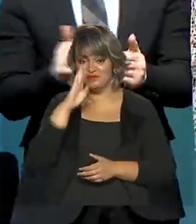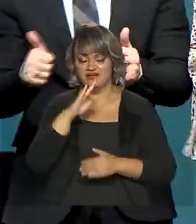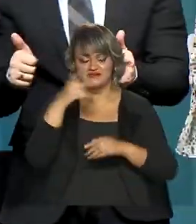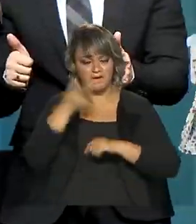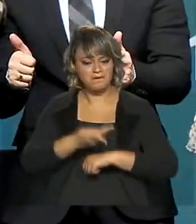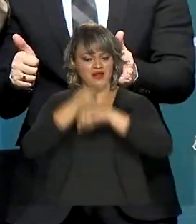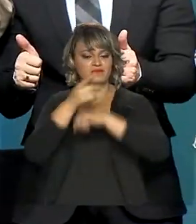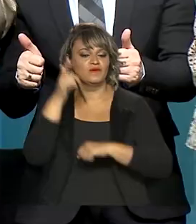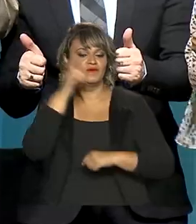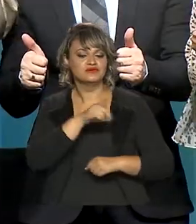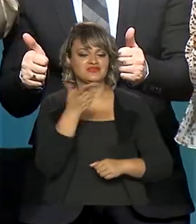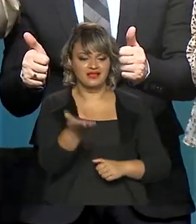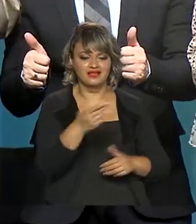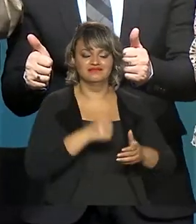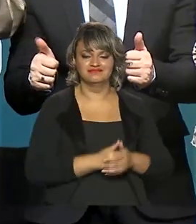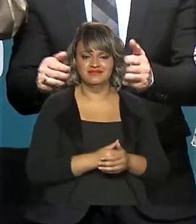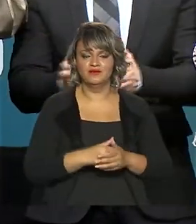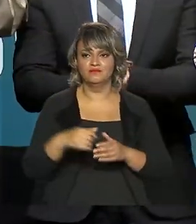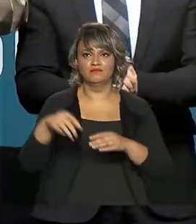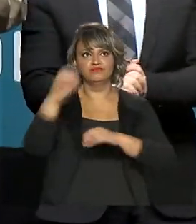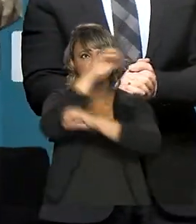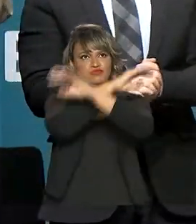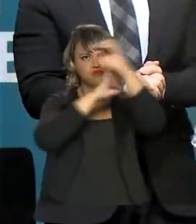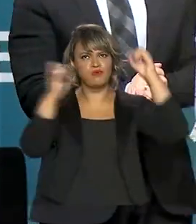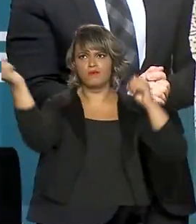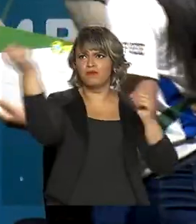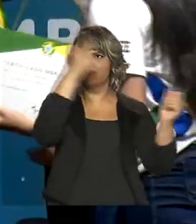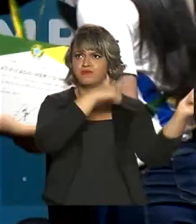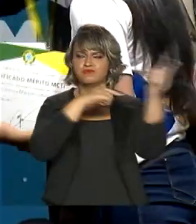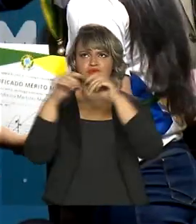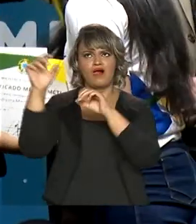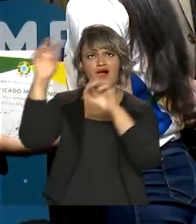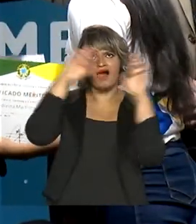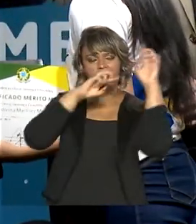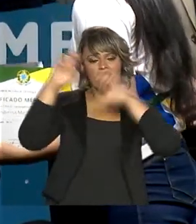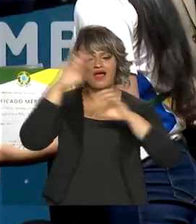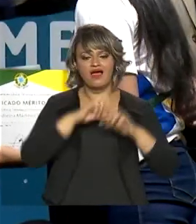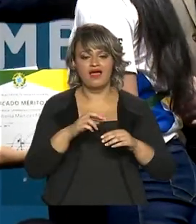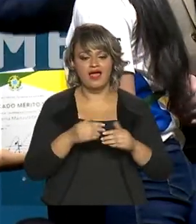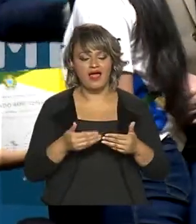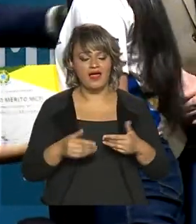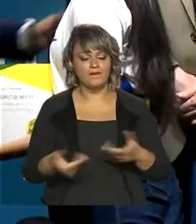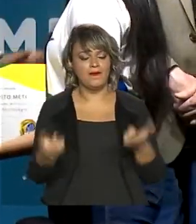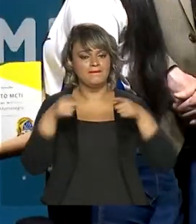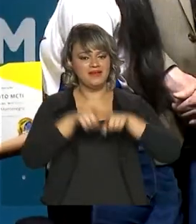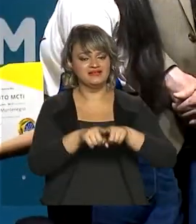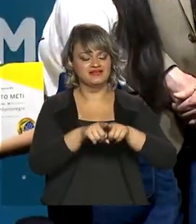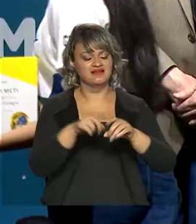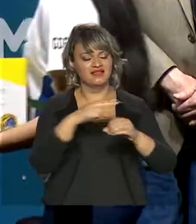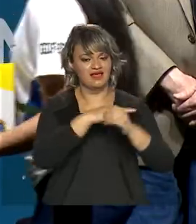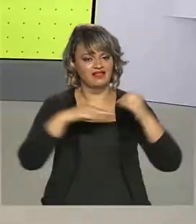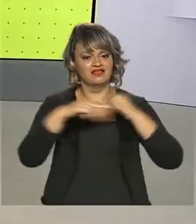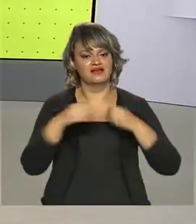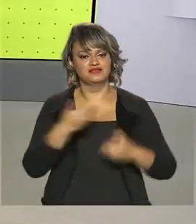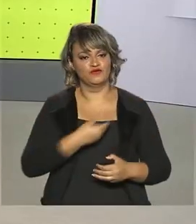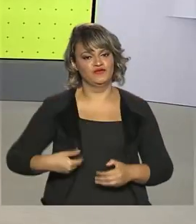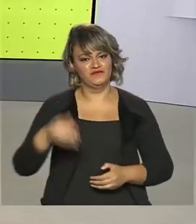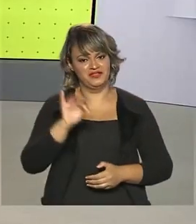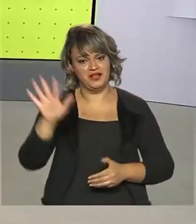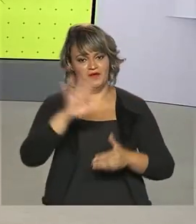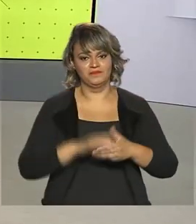pela participação no projeto caça asteroides parceria do governo federal e da Agência Espacial americana